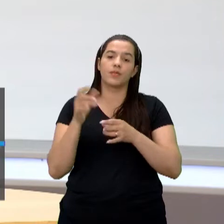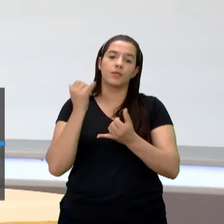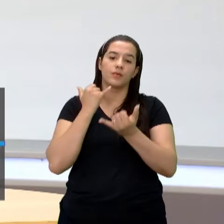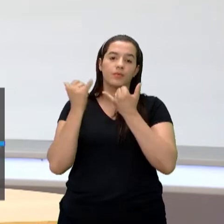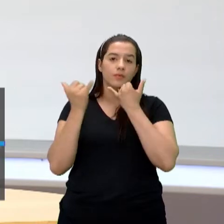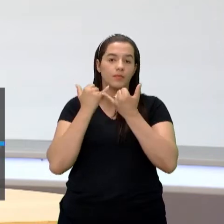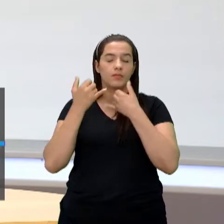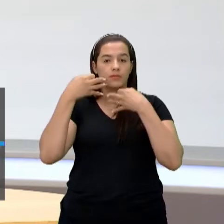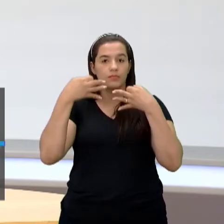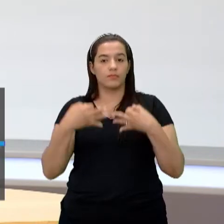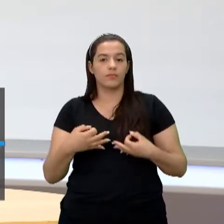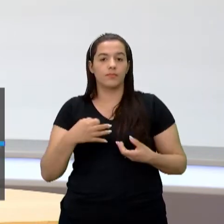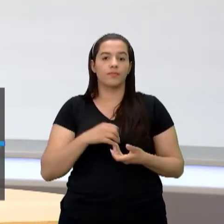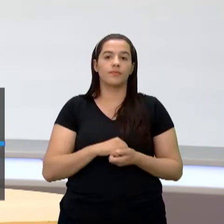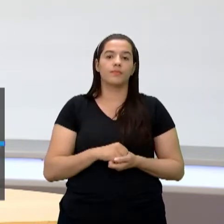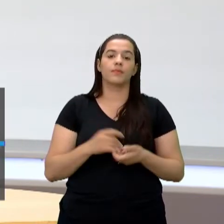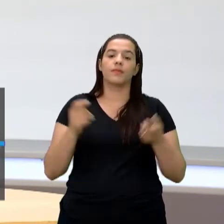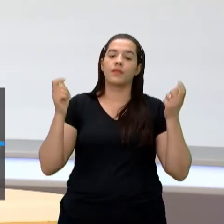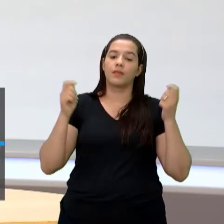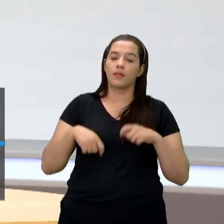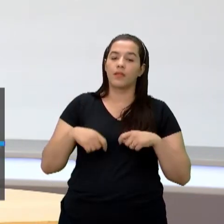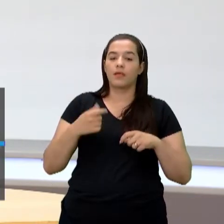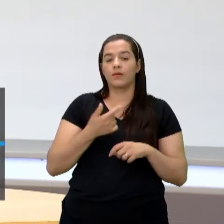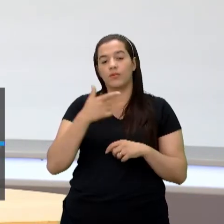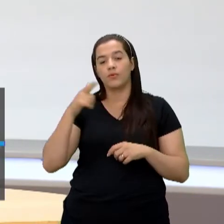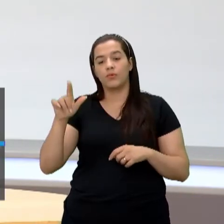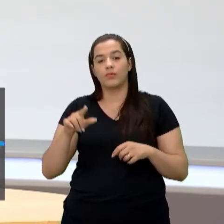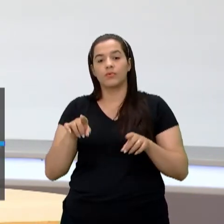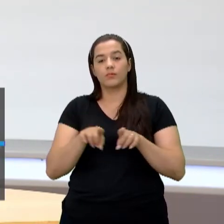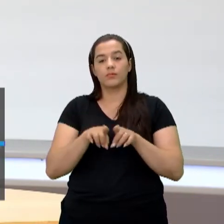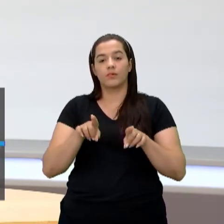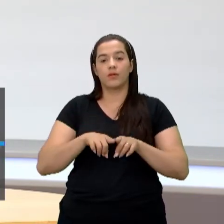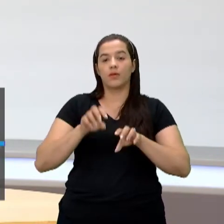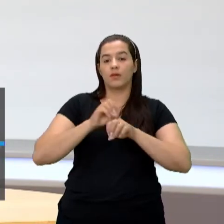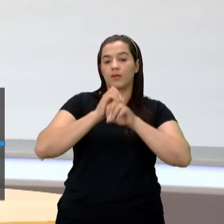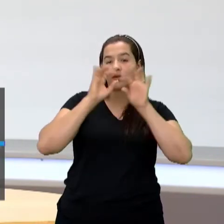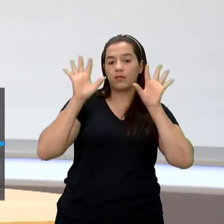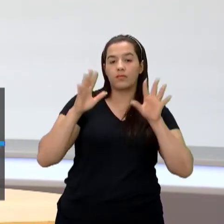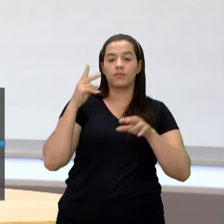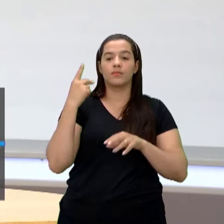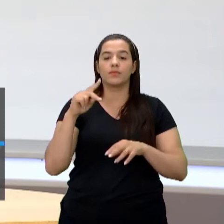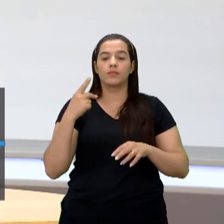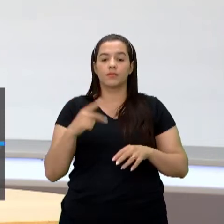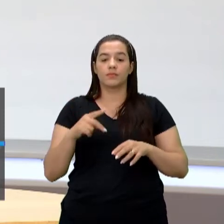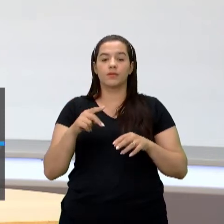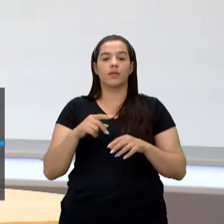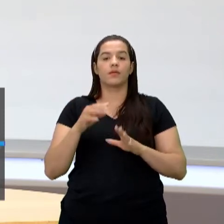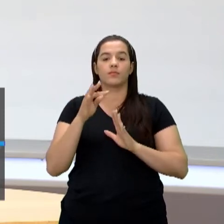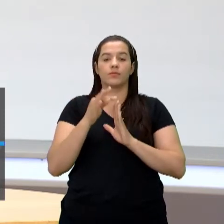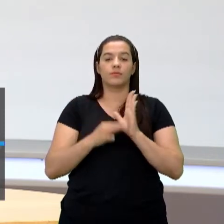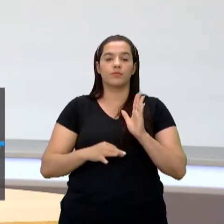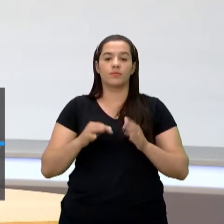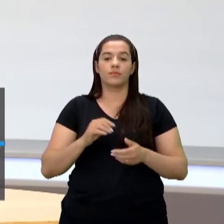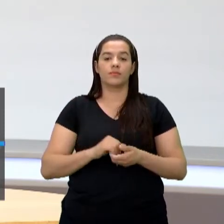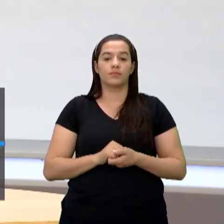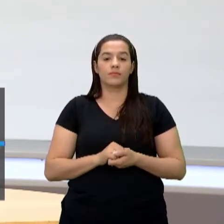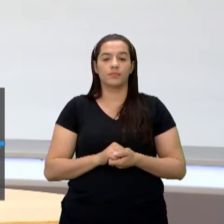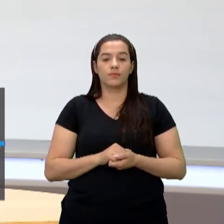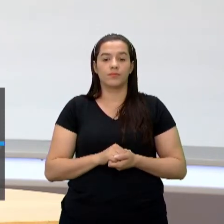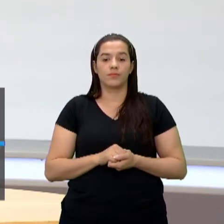informação, né? Eu posso ir para tal informação. O que está explícito está na superfície do texto. Isso.